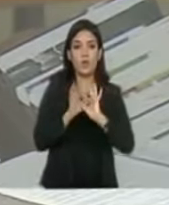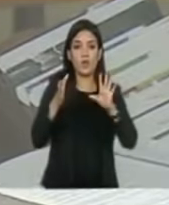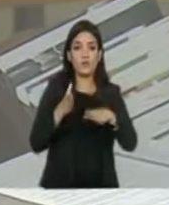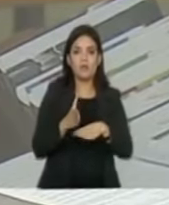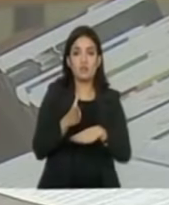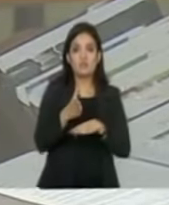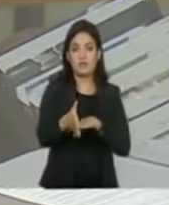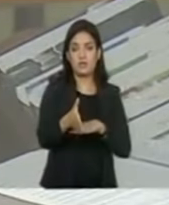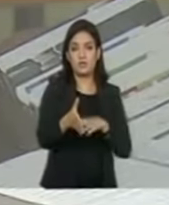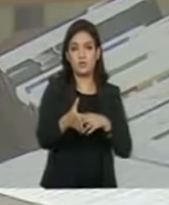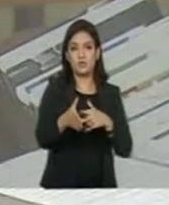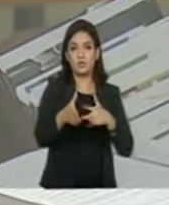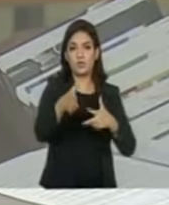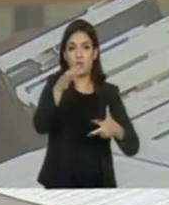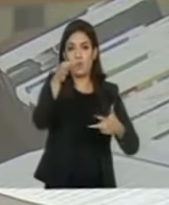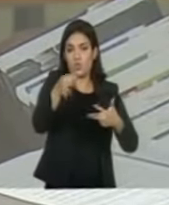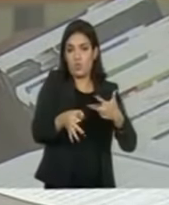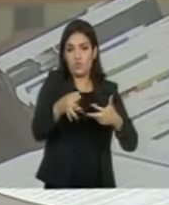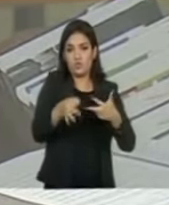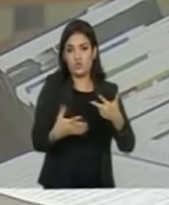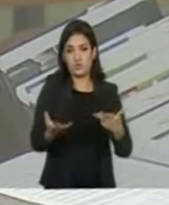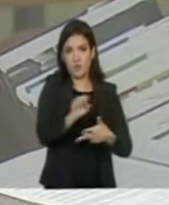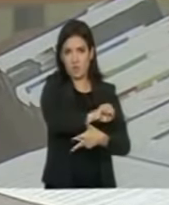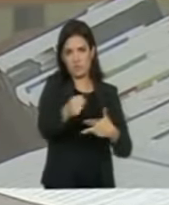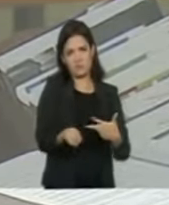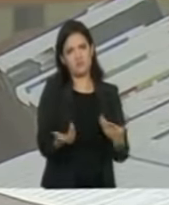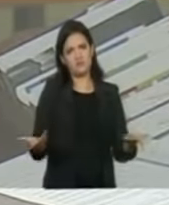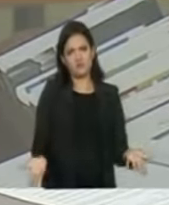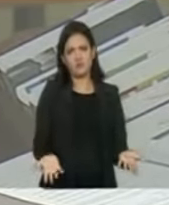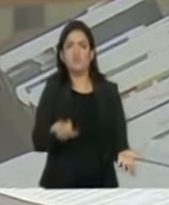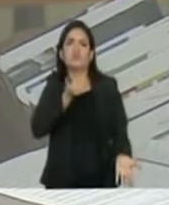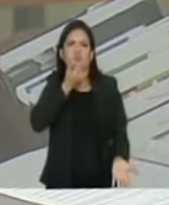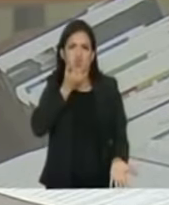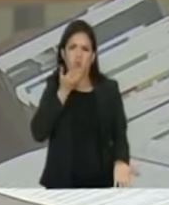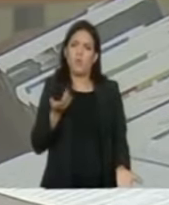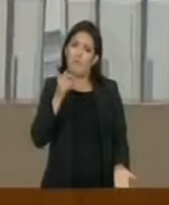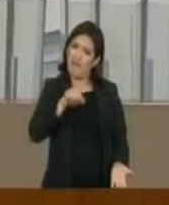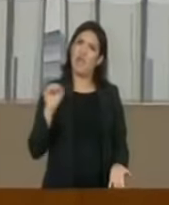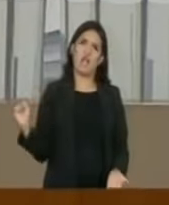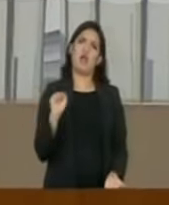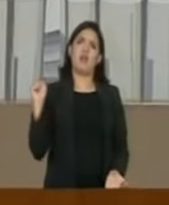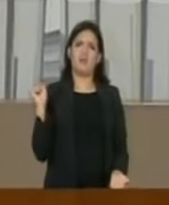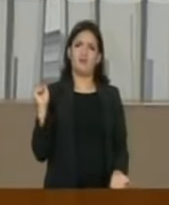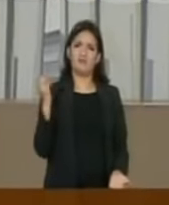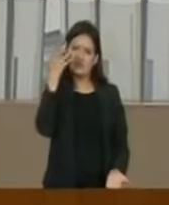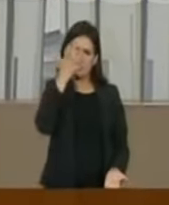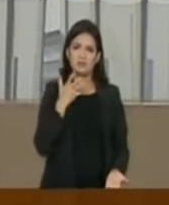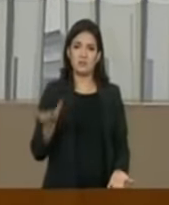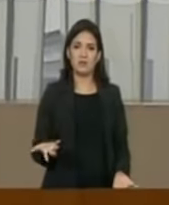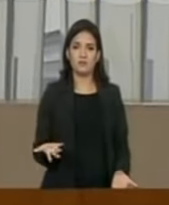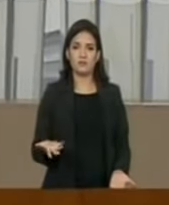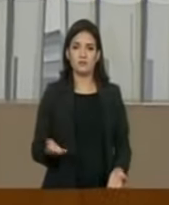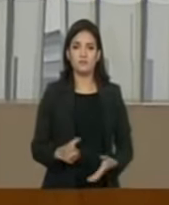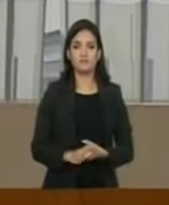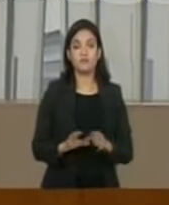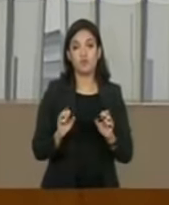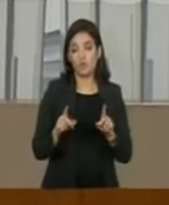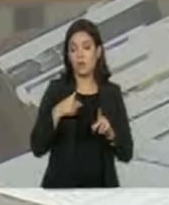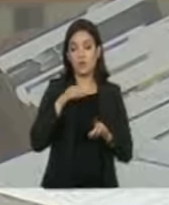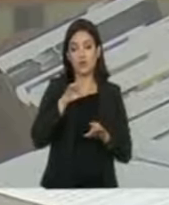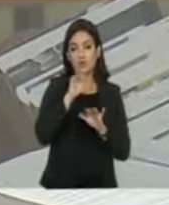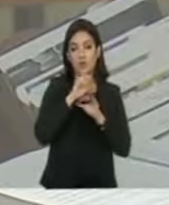poder da república eo presidente da data vênia isso é muito grave é muito grave e ele se torna mais atraente como um